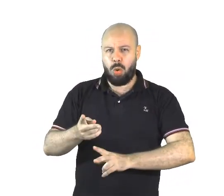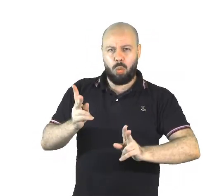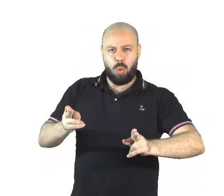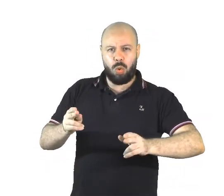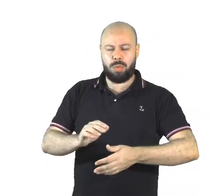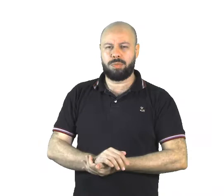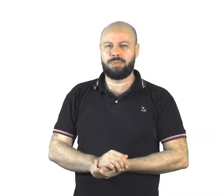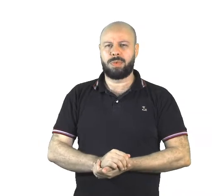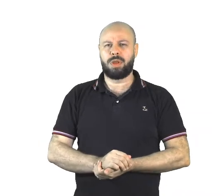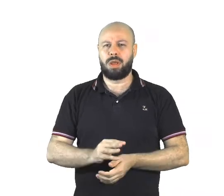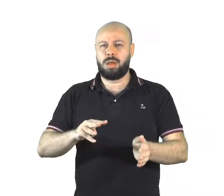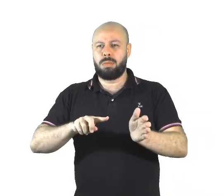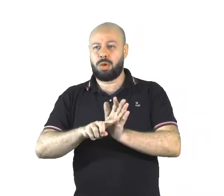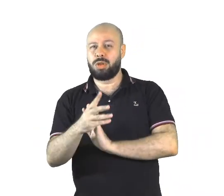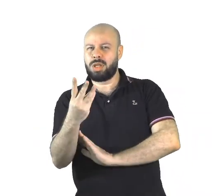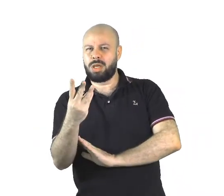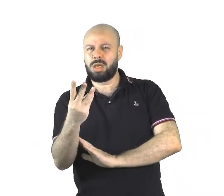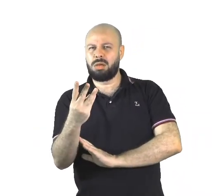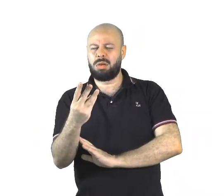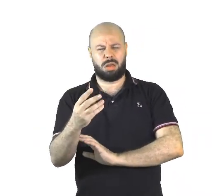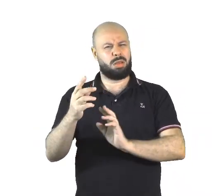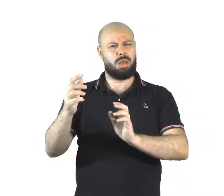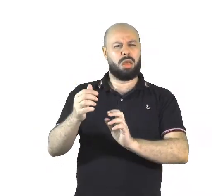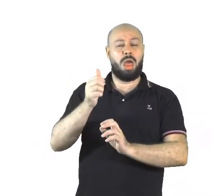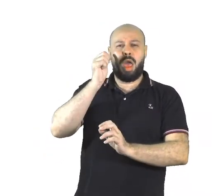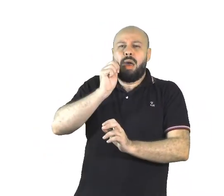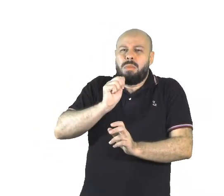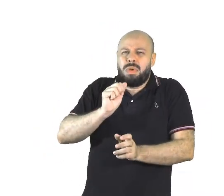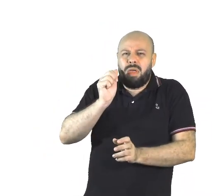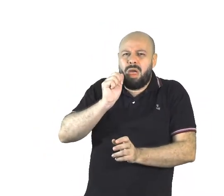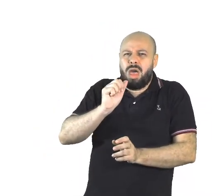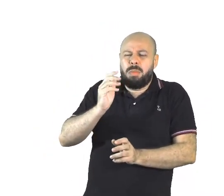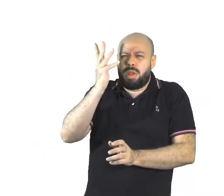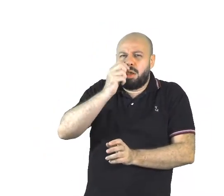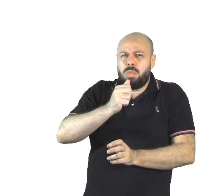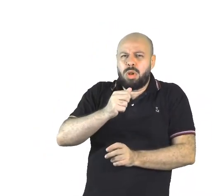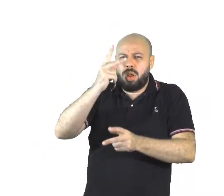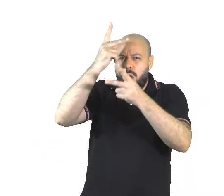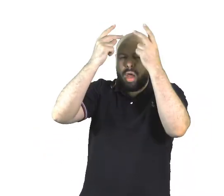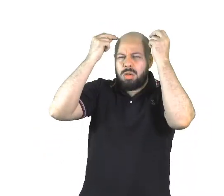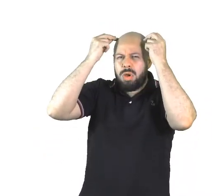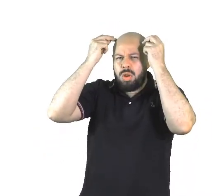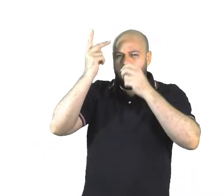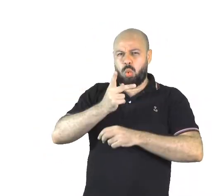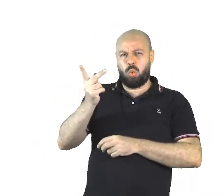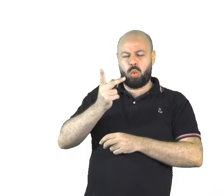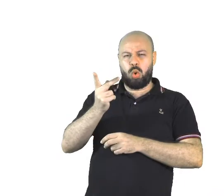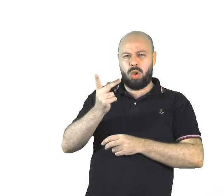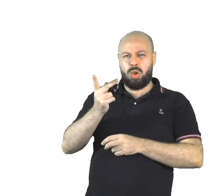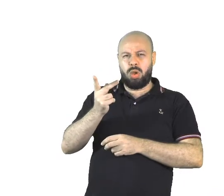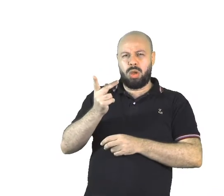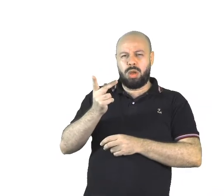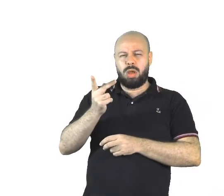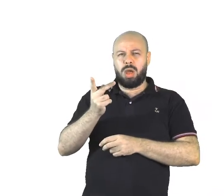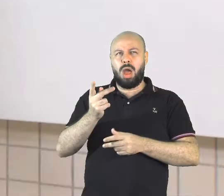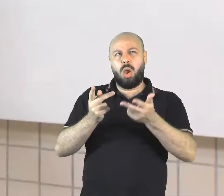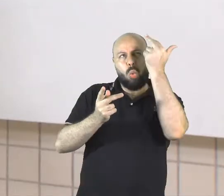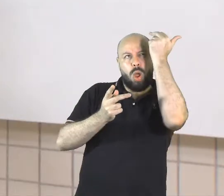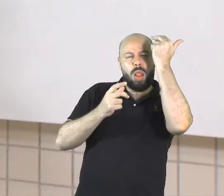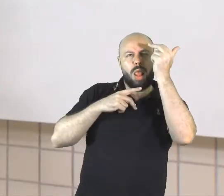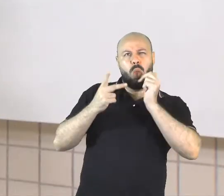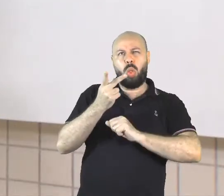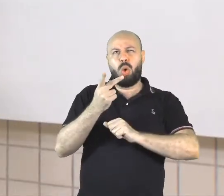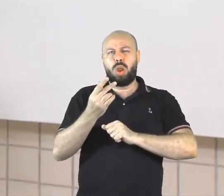a menina bonita do laço de fita e o coelho? Eles também têm a mesma cor de pele? Então, aí na 19, nós temos